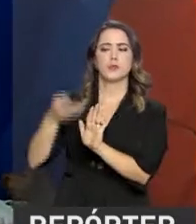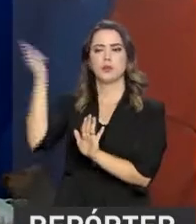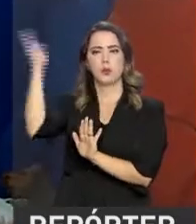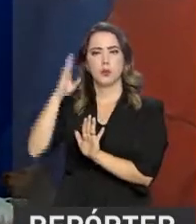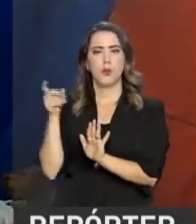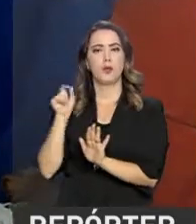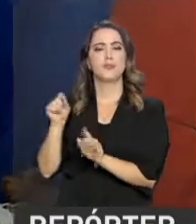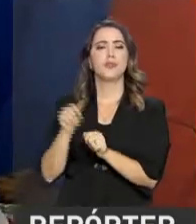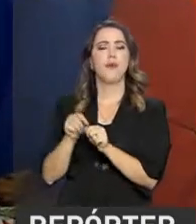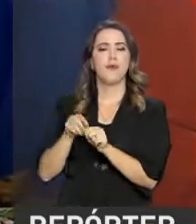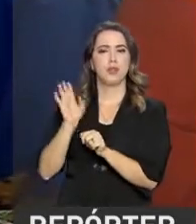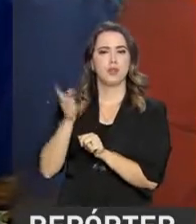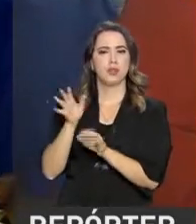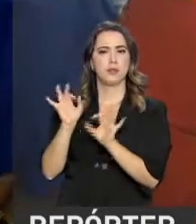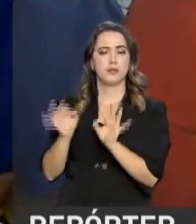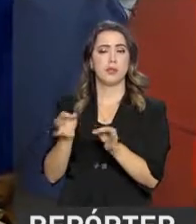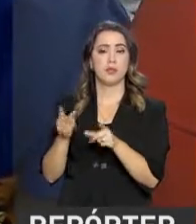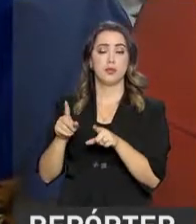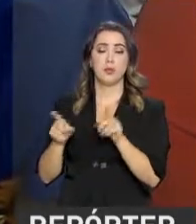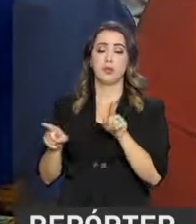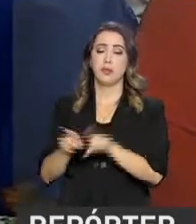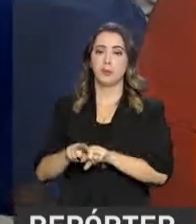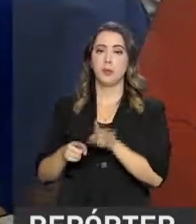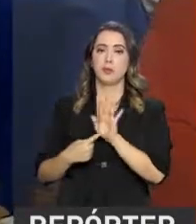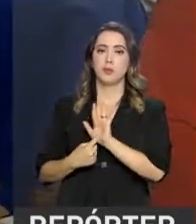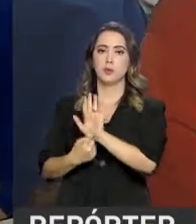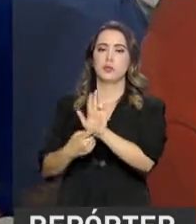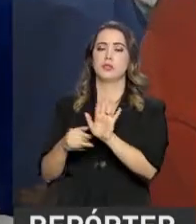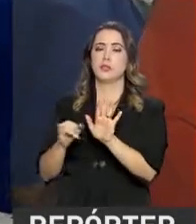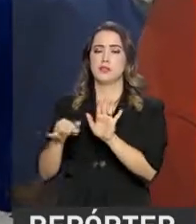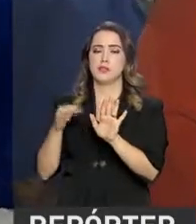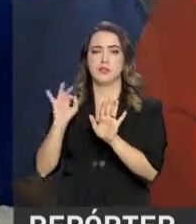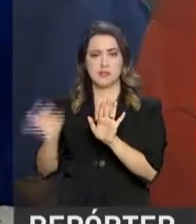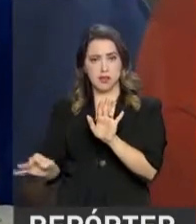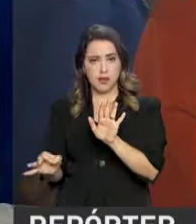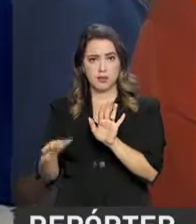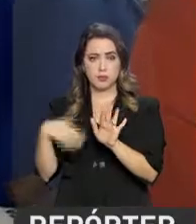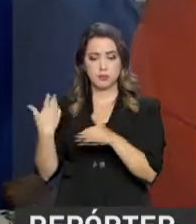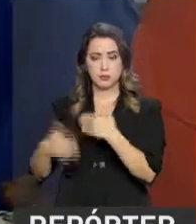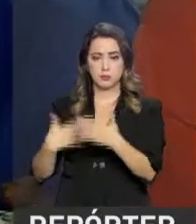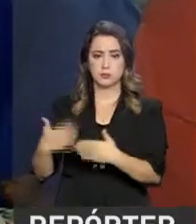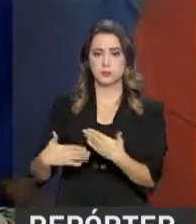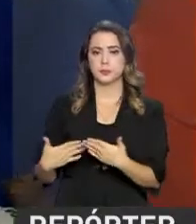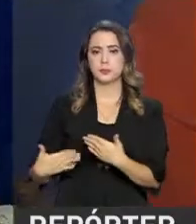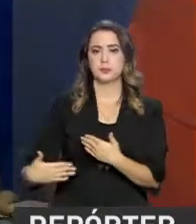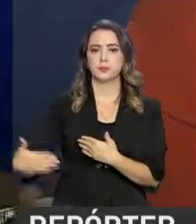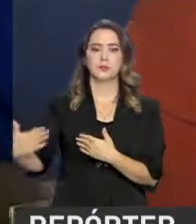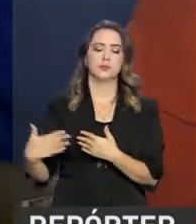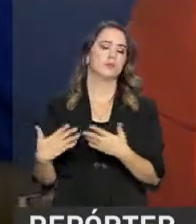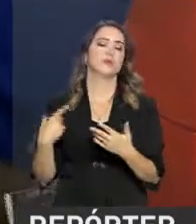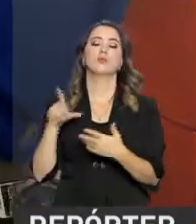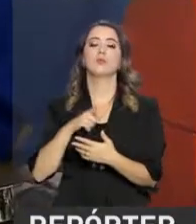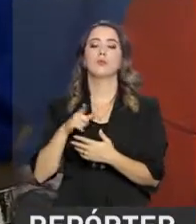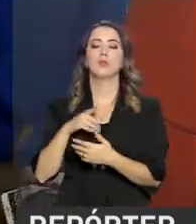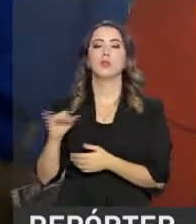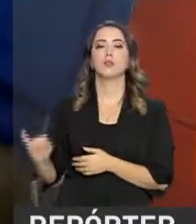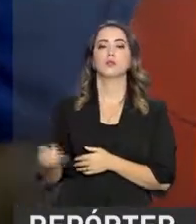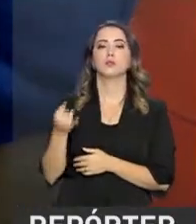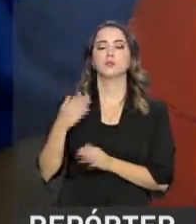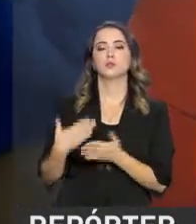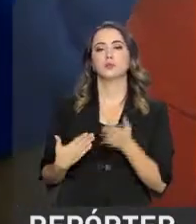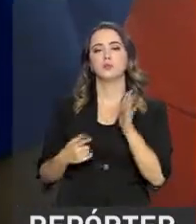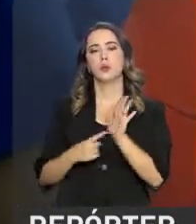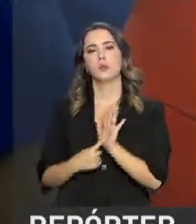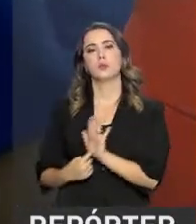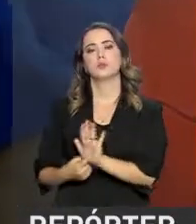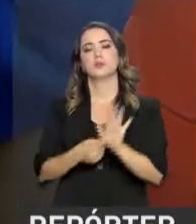em uso racional da água, mas como demonstrar em casos de sucesso, como ao longo da nossa programação aqui, ao longo da semana, teremos para mostrar e evidenciar